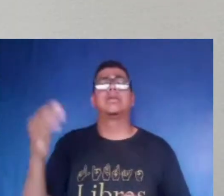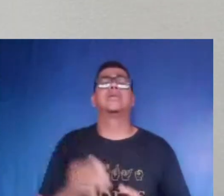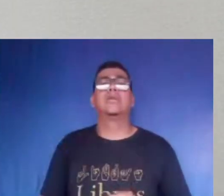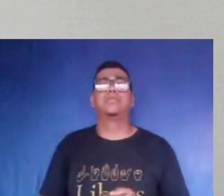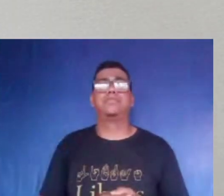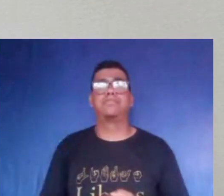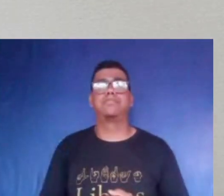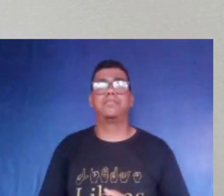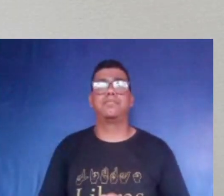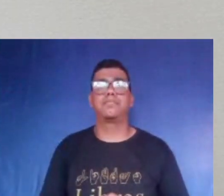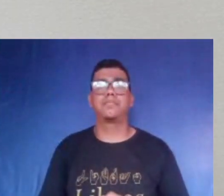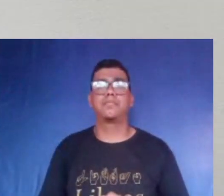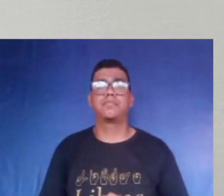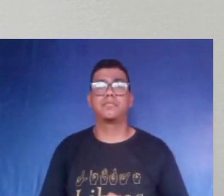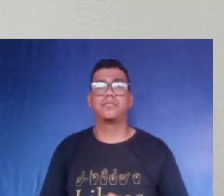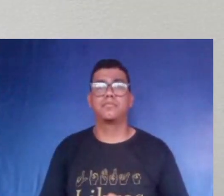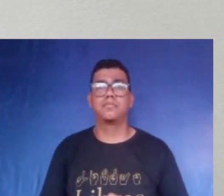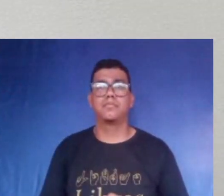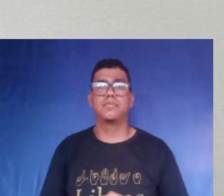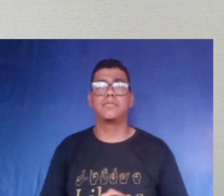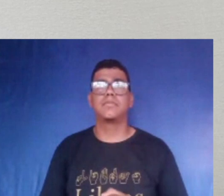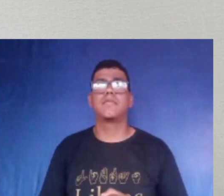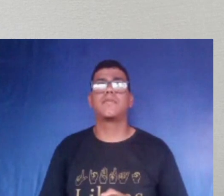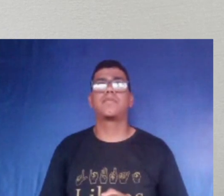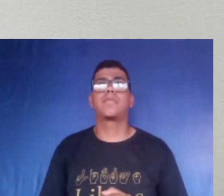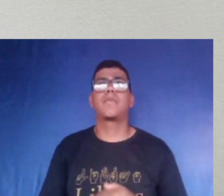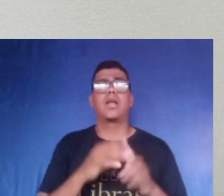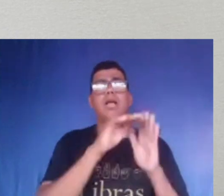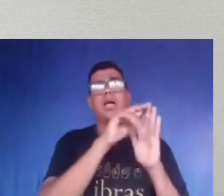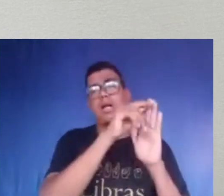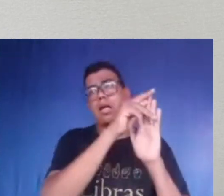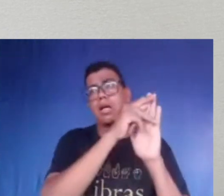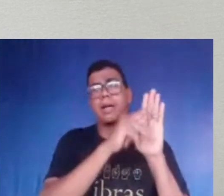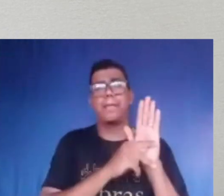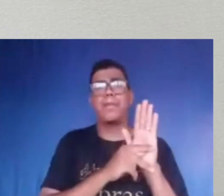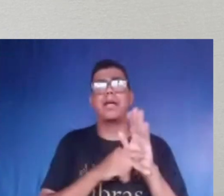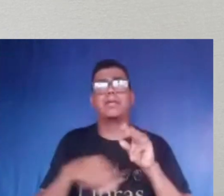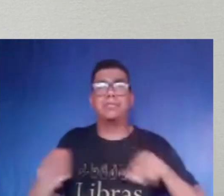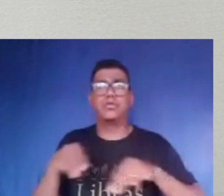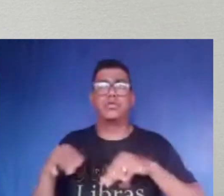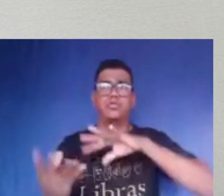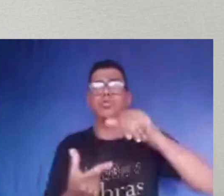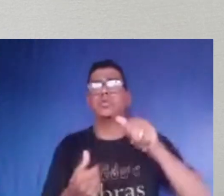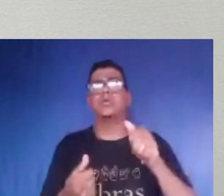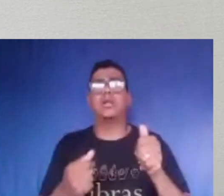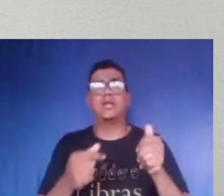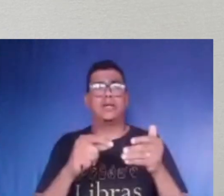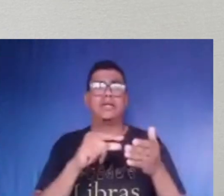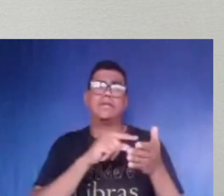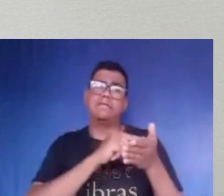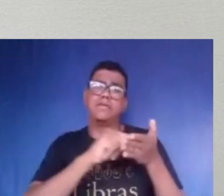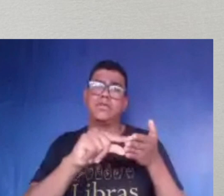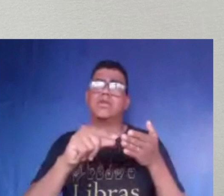anos, as campanhas de missões mundiais destacam versículos, né, como ide por todo mundo e pregar o evangelho a toda criatura, ou